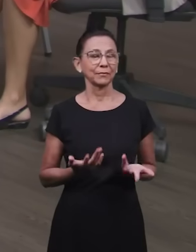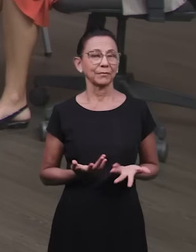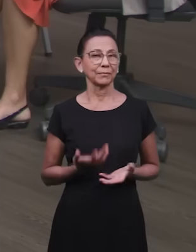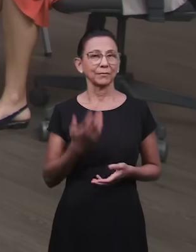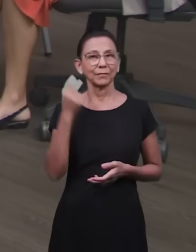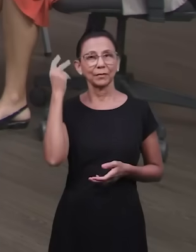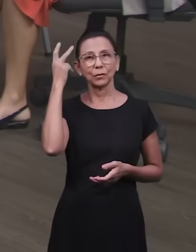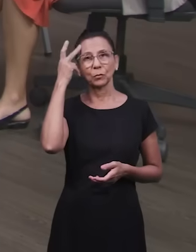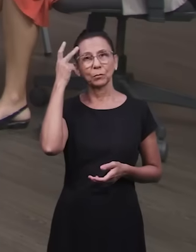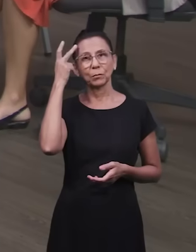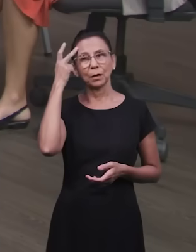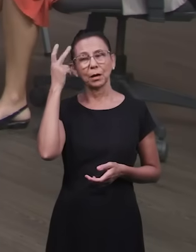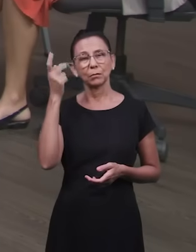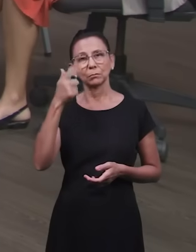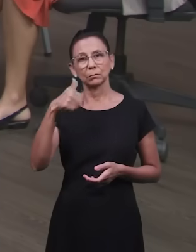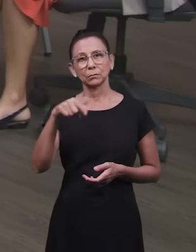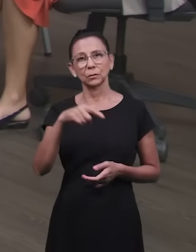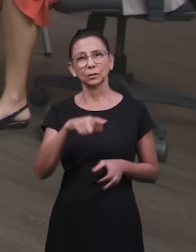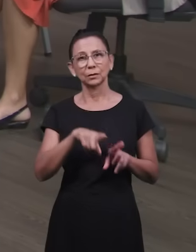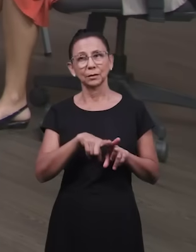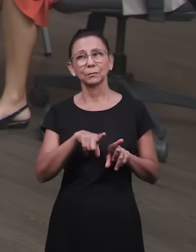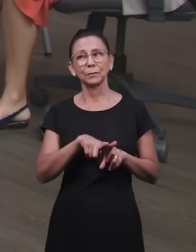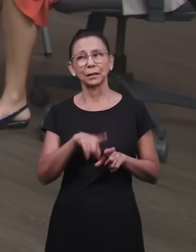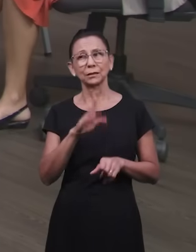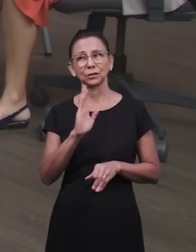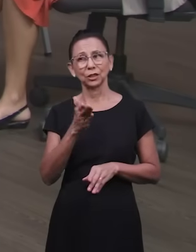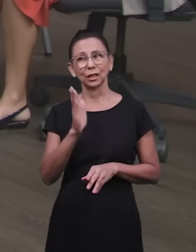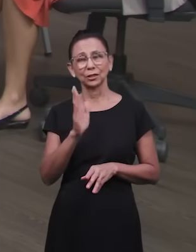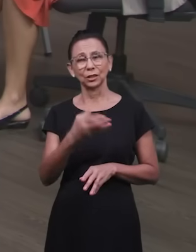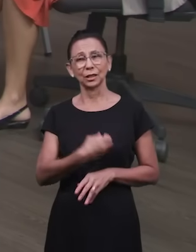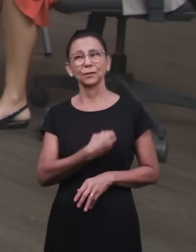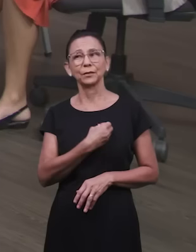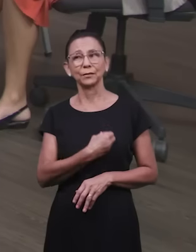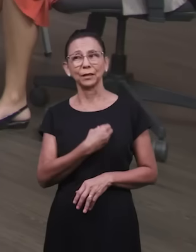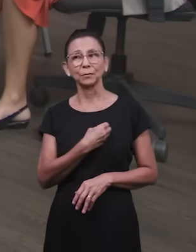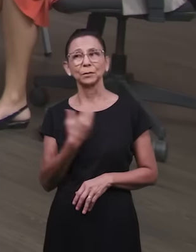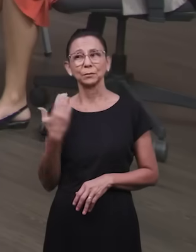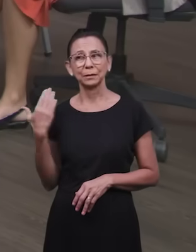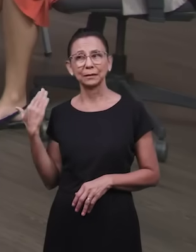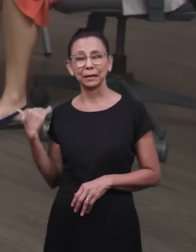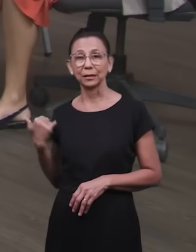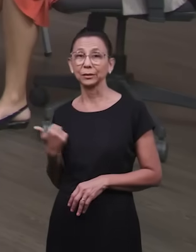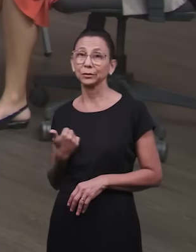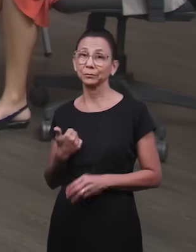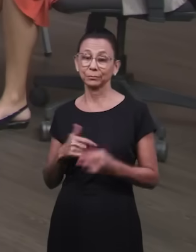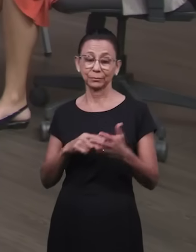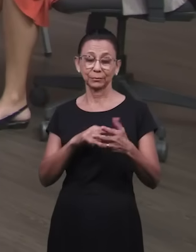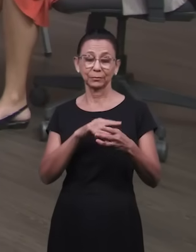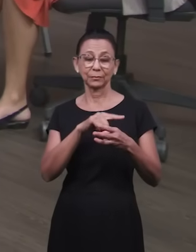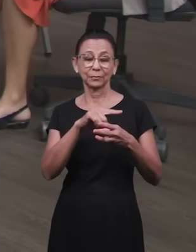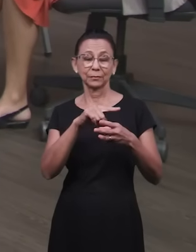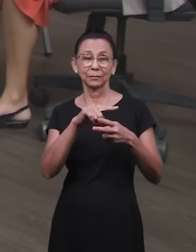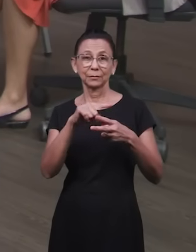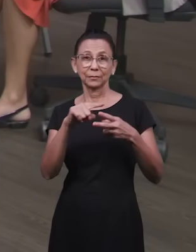quase um lugar comum, né? E nós já passamos por isso, sabemos o que é isso,